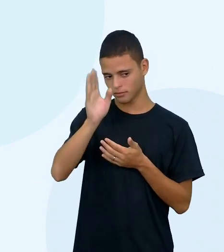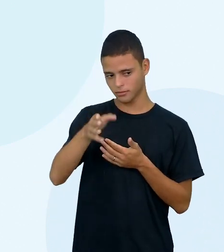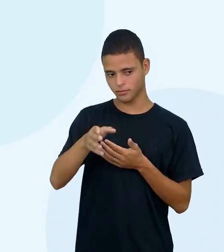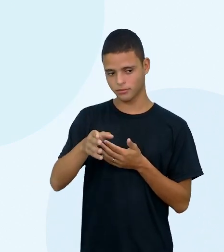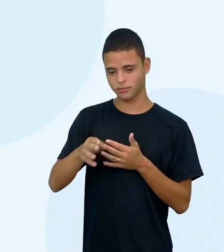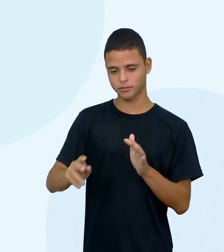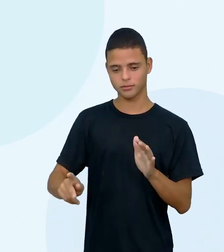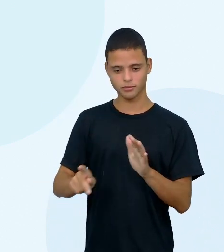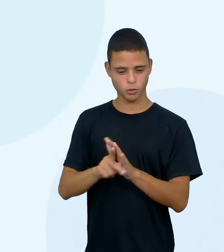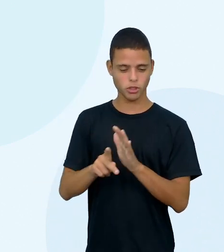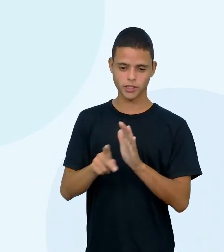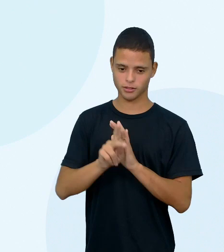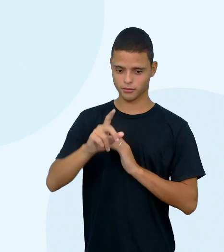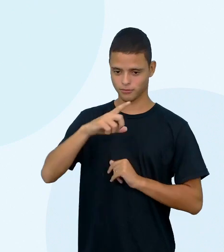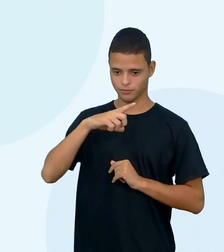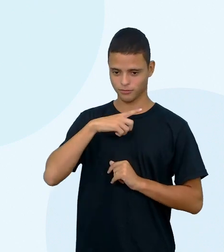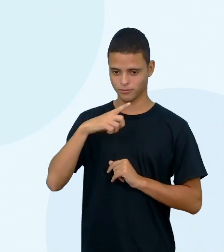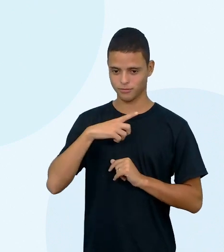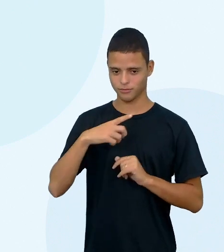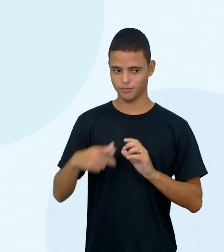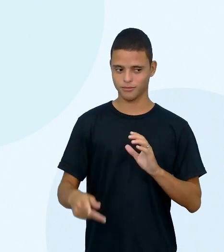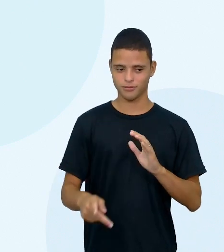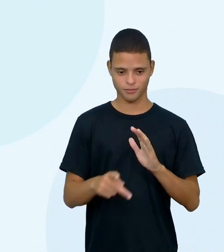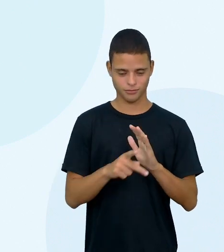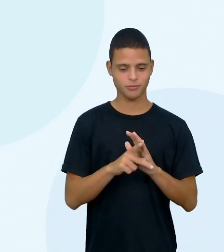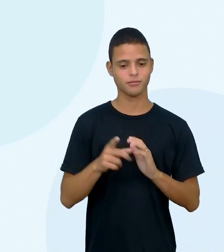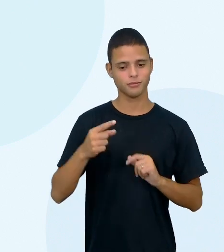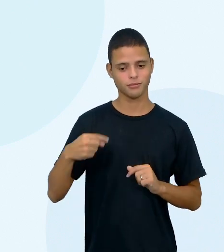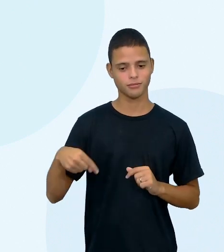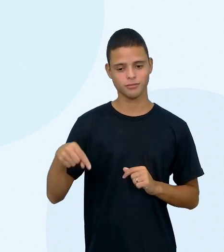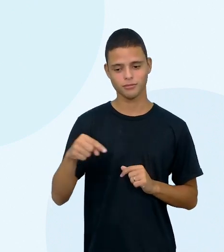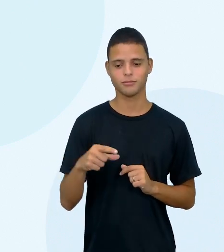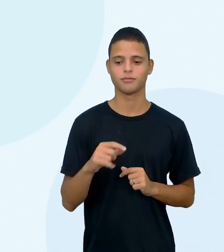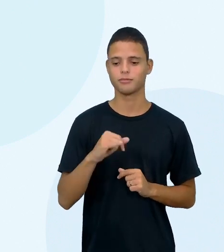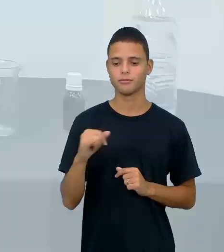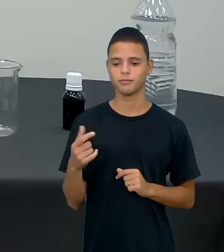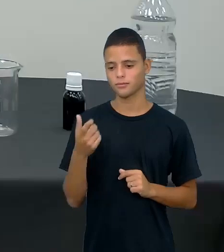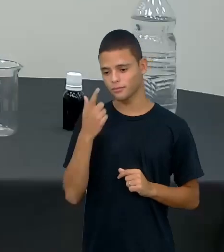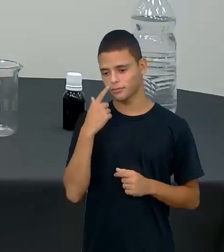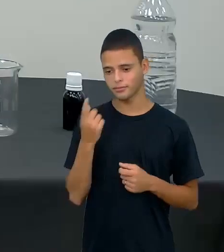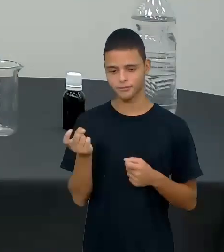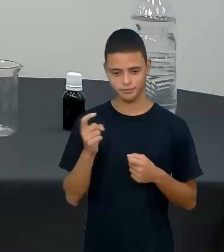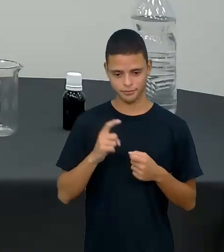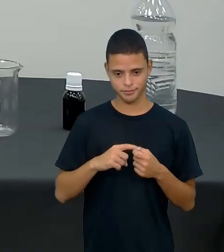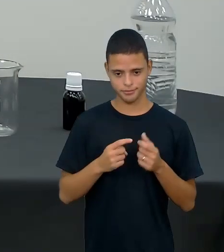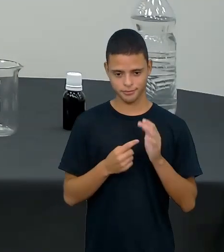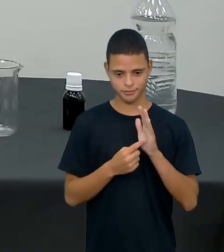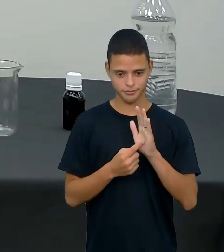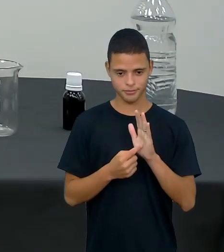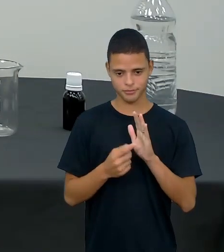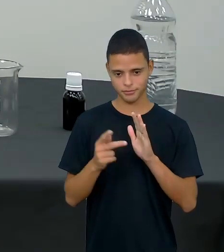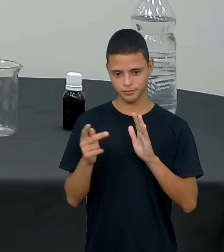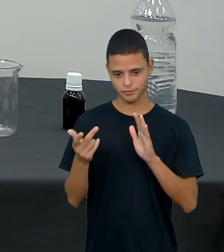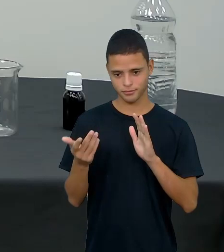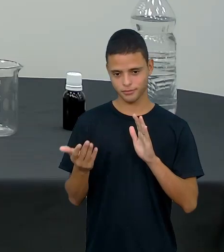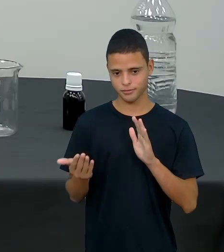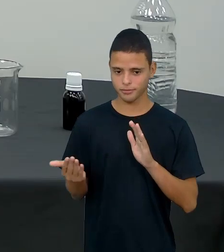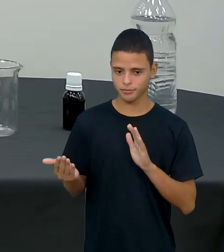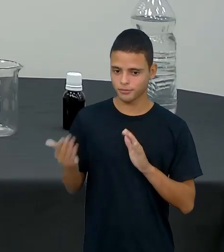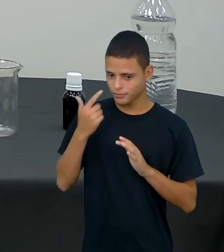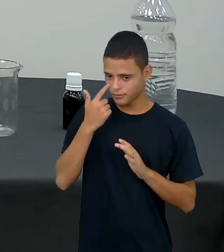do trato gastrointestinal. E aí, gente, olha só, se vocês voltarem aqui comigo, vou mostrar aqui no torso para